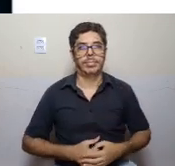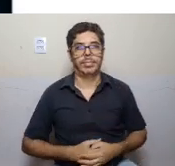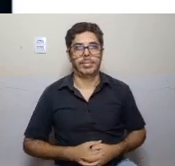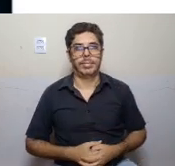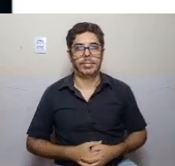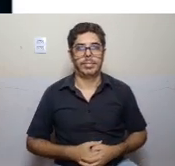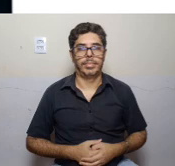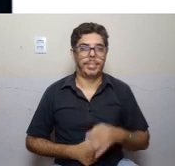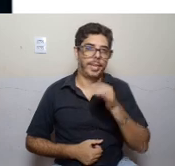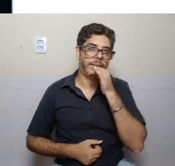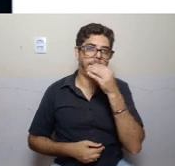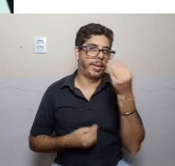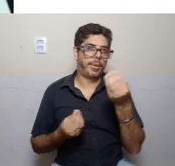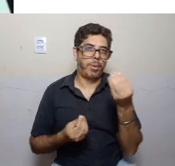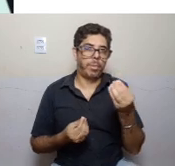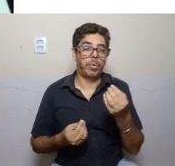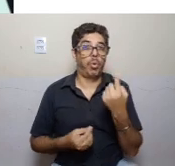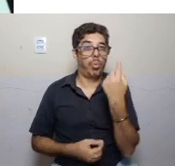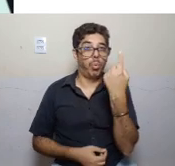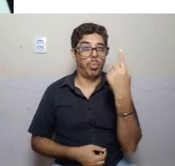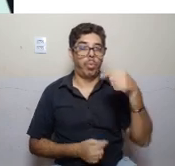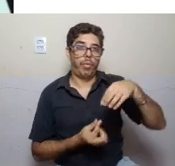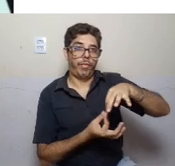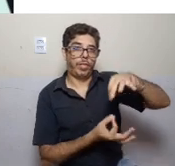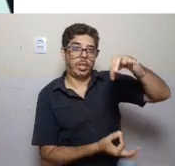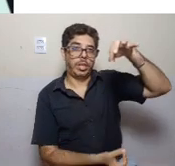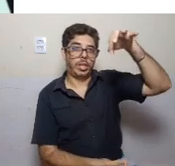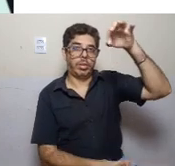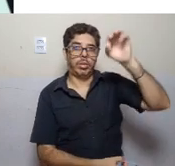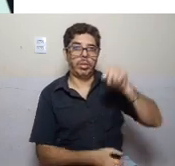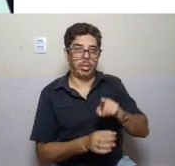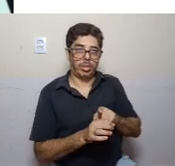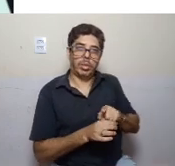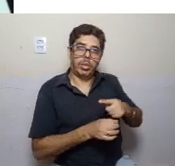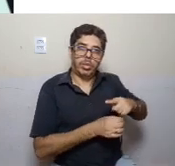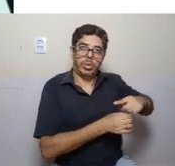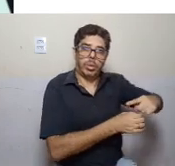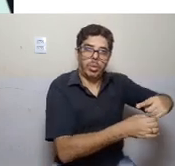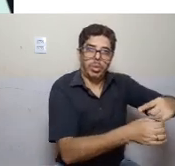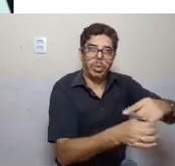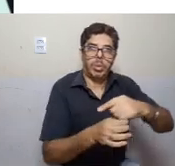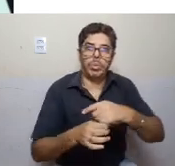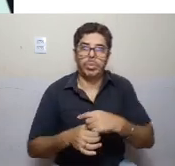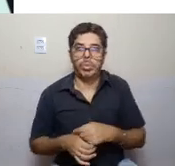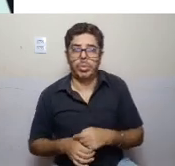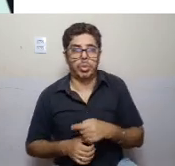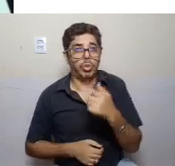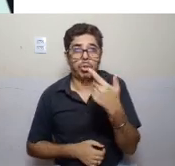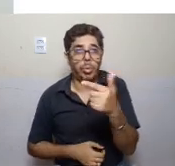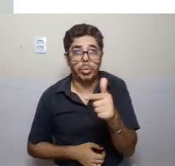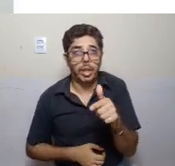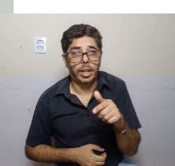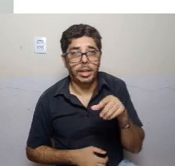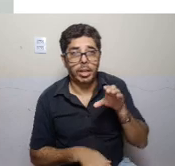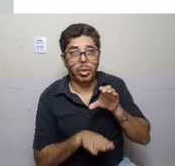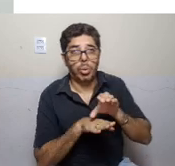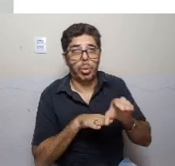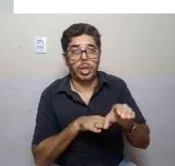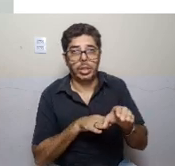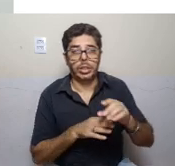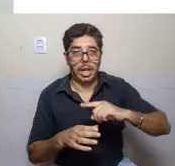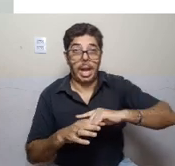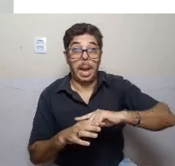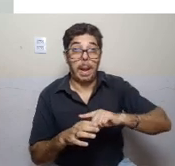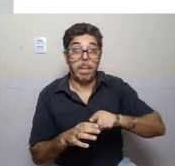de revelar essas linhas de campo magnético, por exemplo, em torno de um fio vertical comprido, é rodeá-lo de bússolas. Quando não há corrente